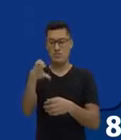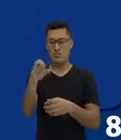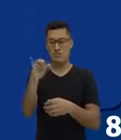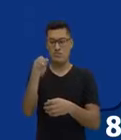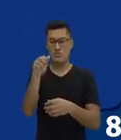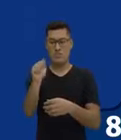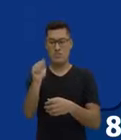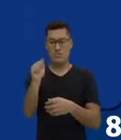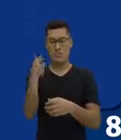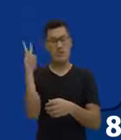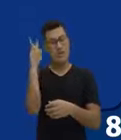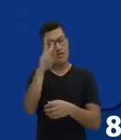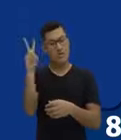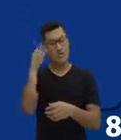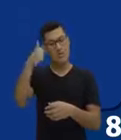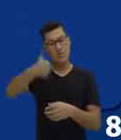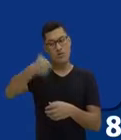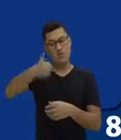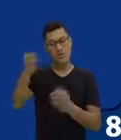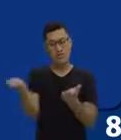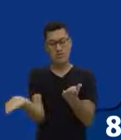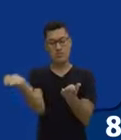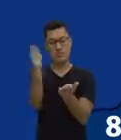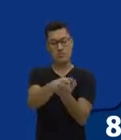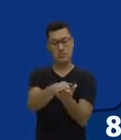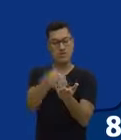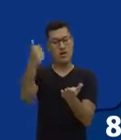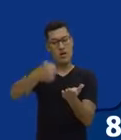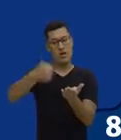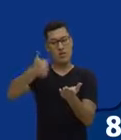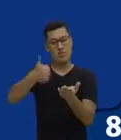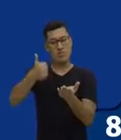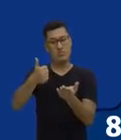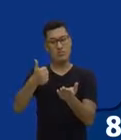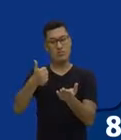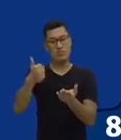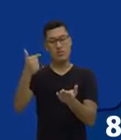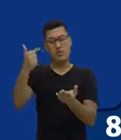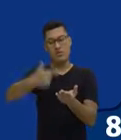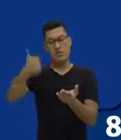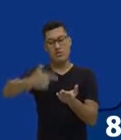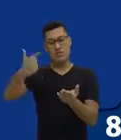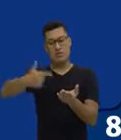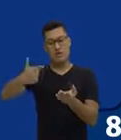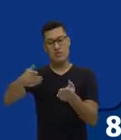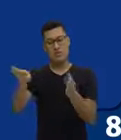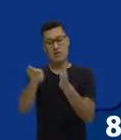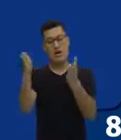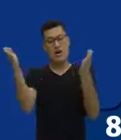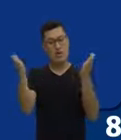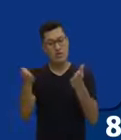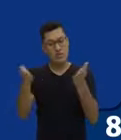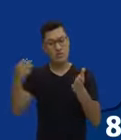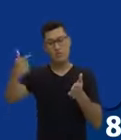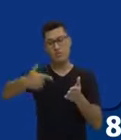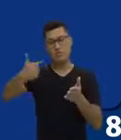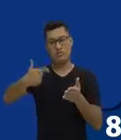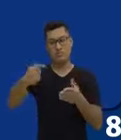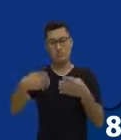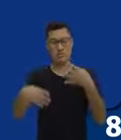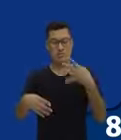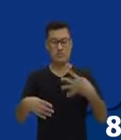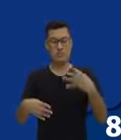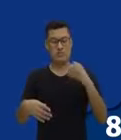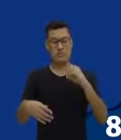Né? Lembrando que isso aqui é a primeira dobrada, não é isso? Na segunda dobrada, eu vou pegar este resultado que eu tenho, que é